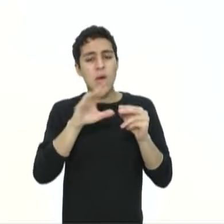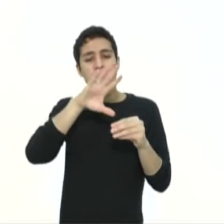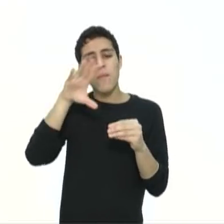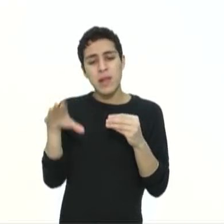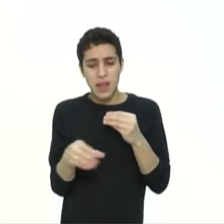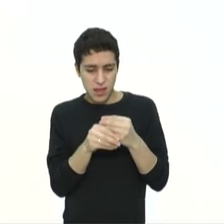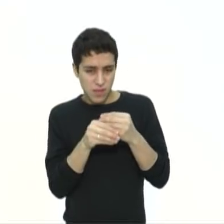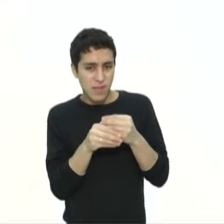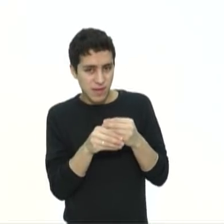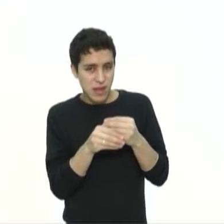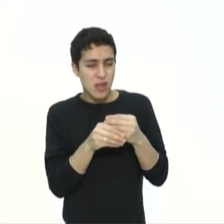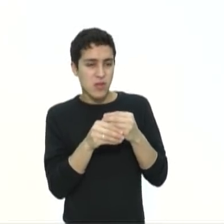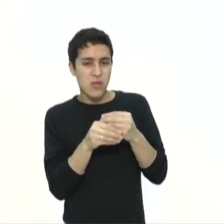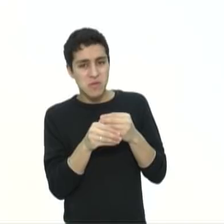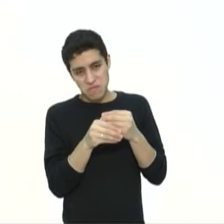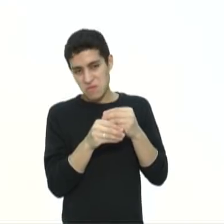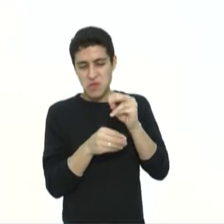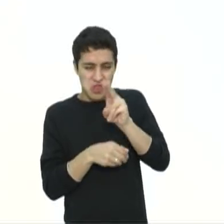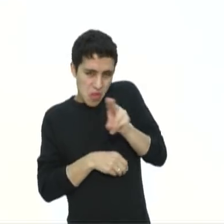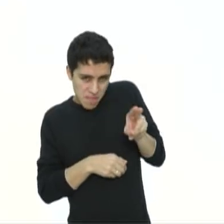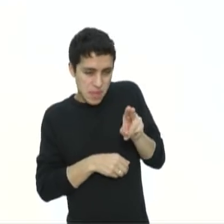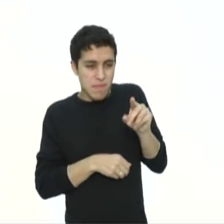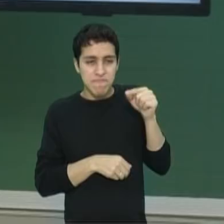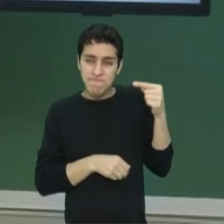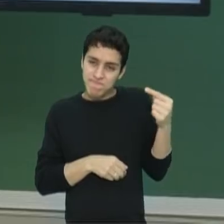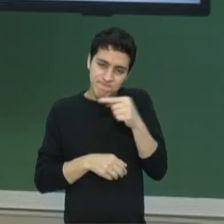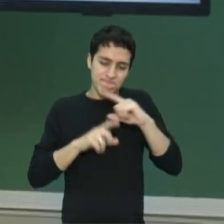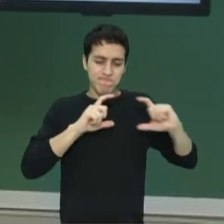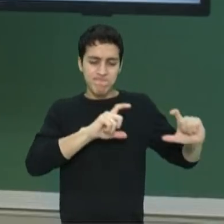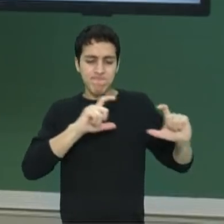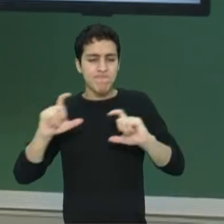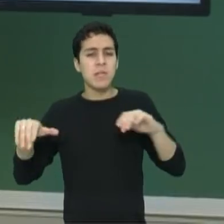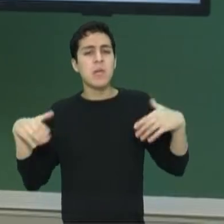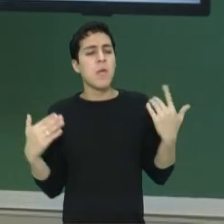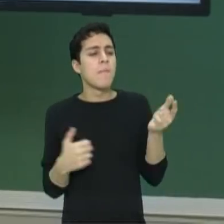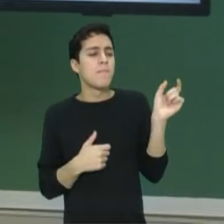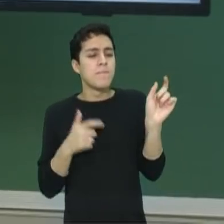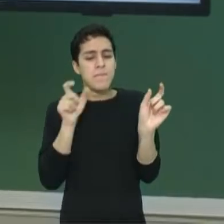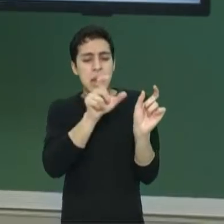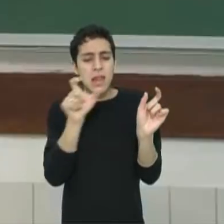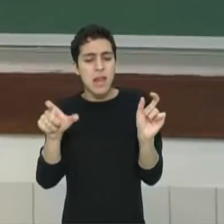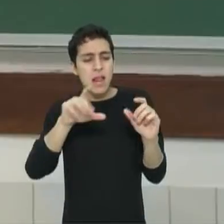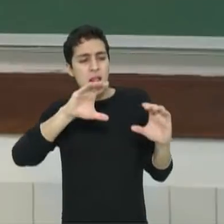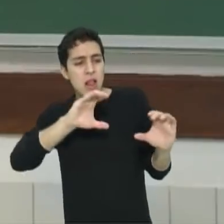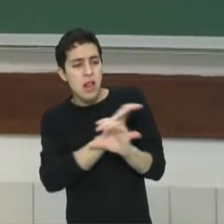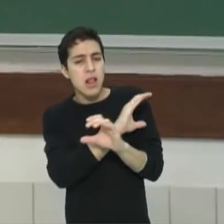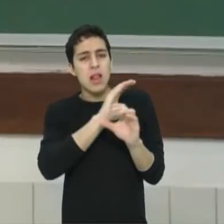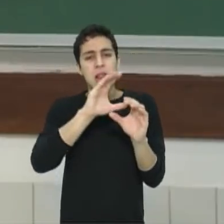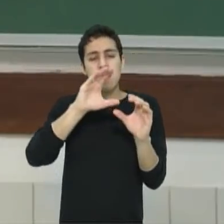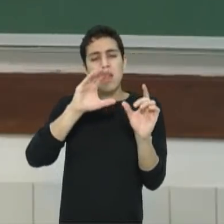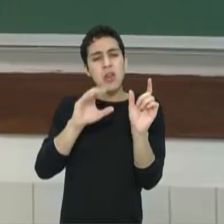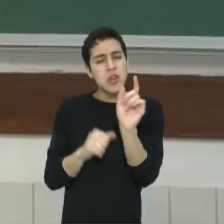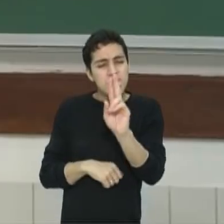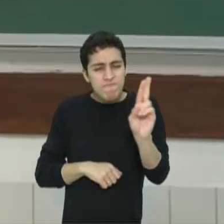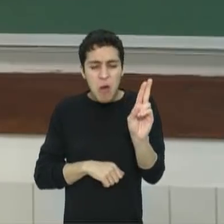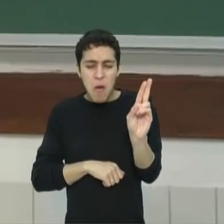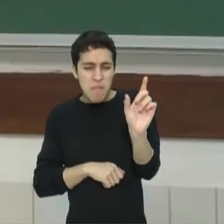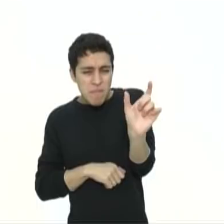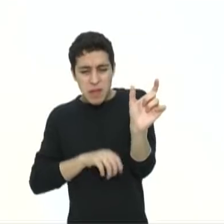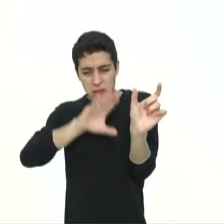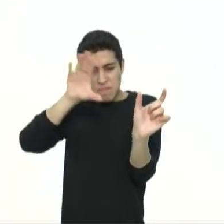complementos nominais nesta tirinha. Então, quais palavras estão completando ali o sentido de um nome, de um substantivo?